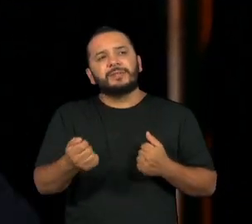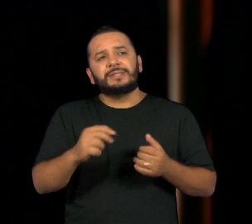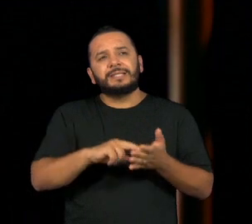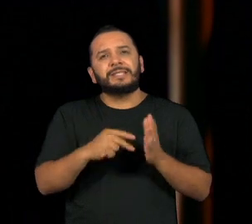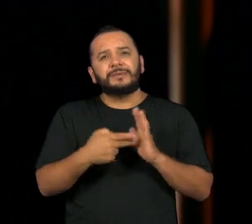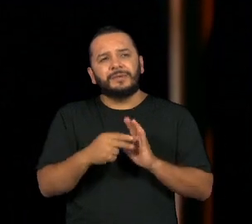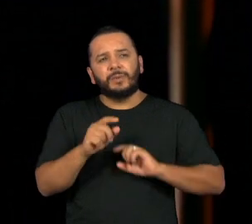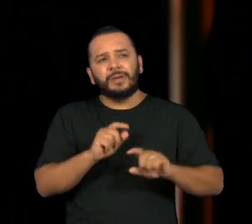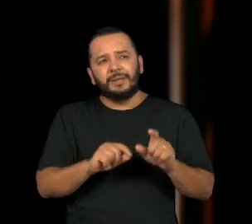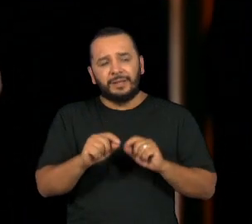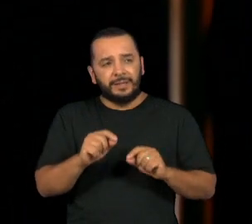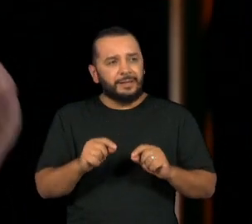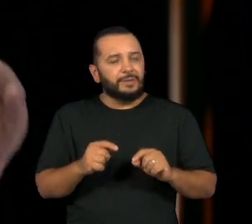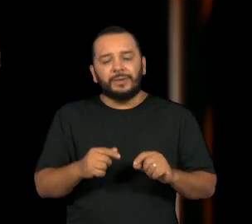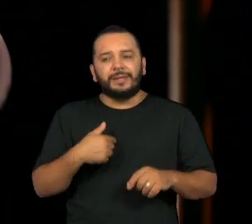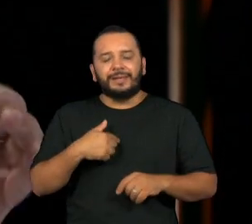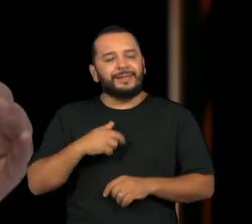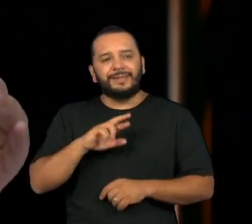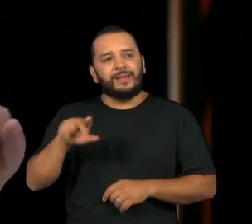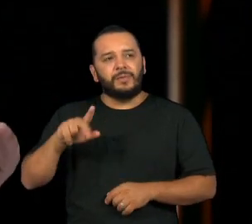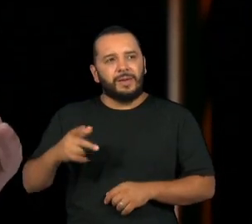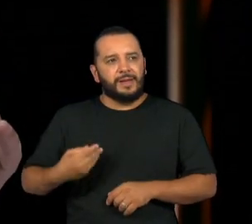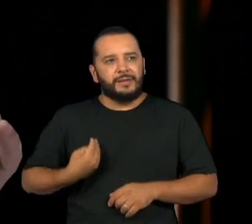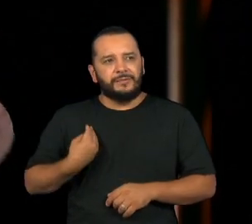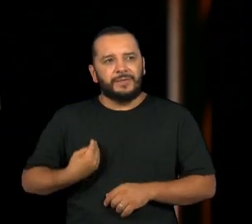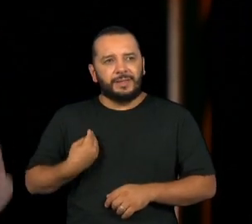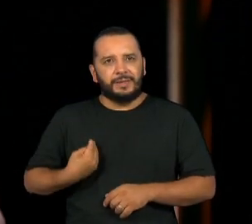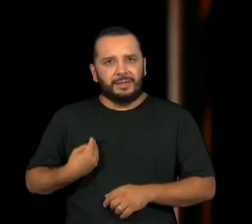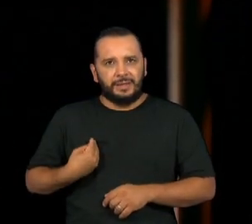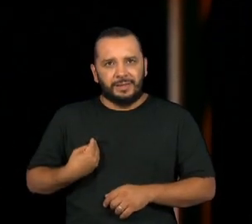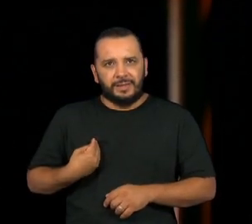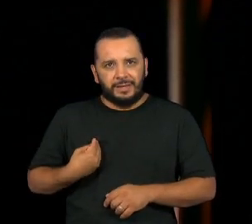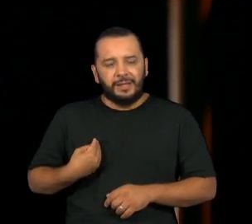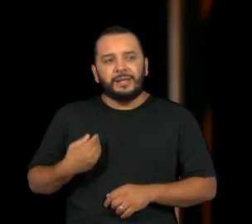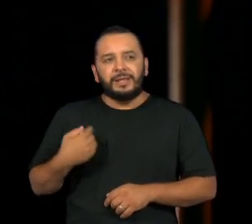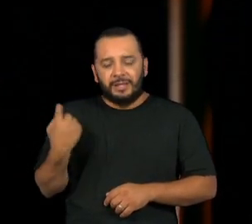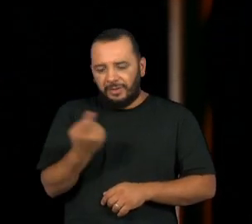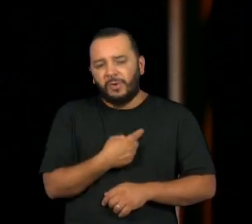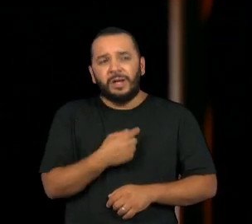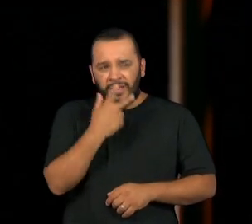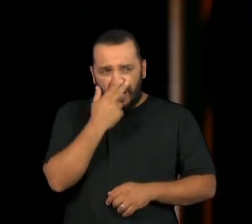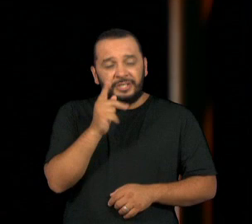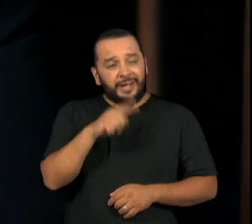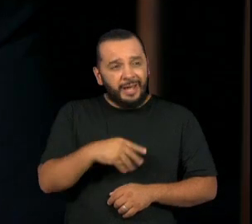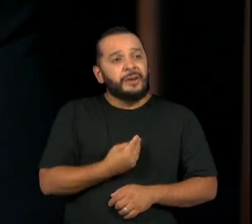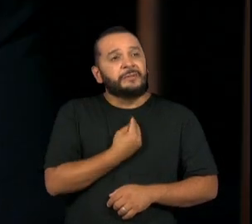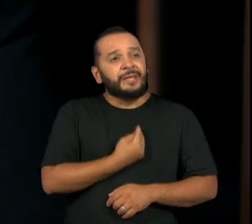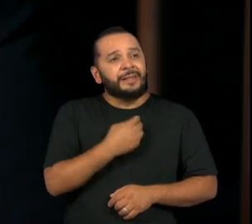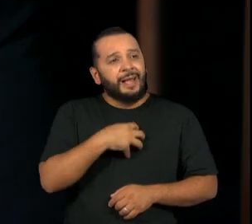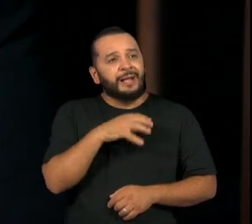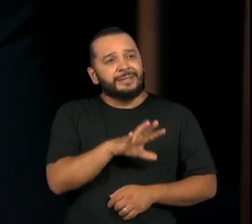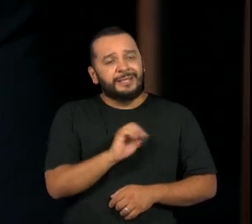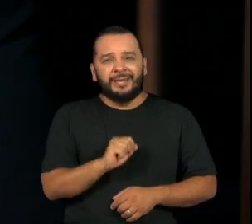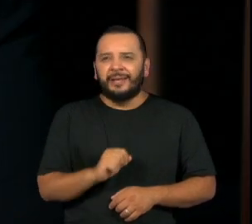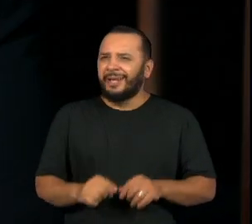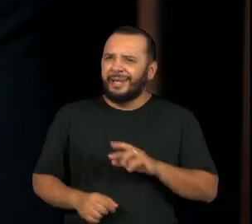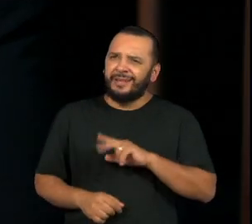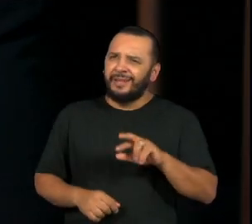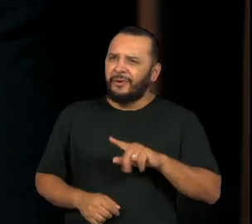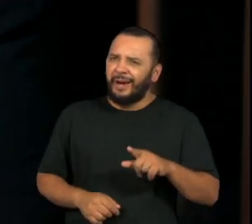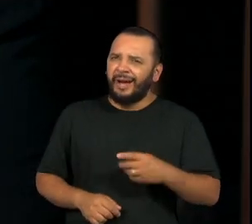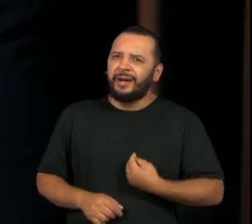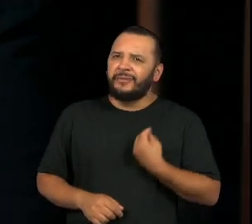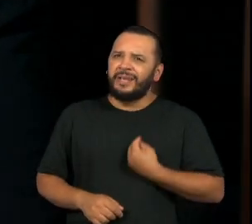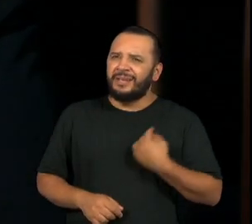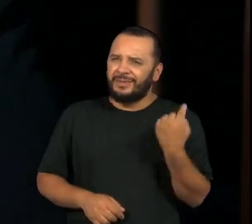seguinte, o que não é a vida que a gente acha que é? O que não é a vida que a gente acha